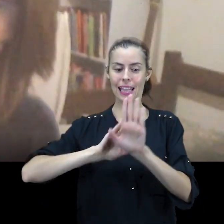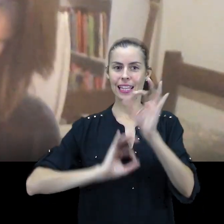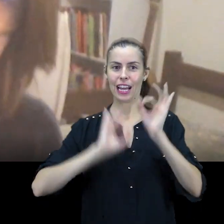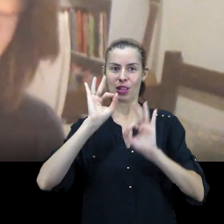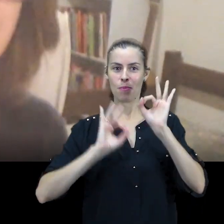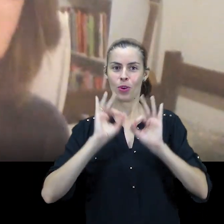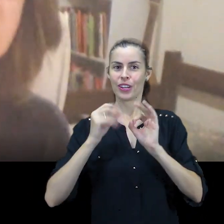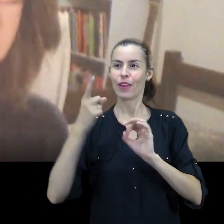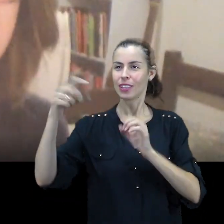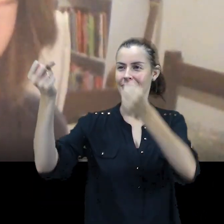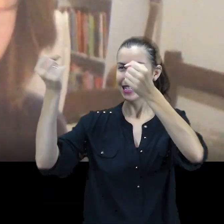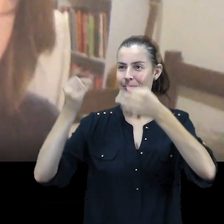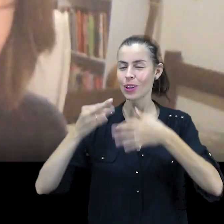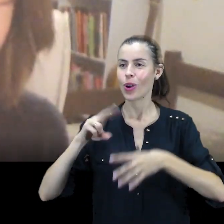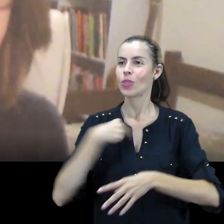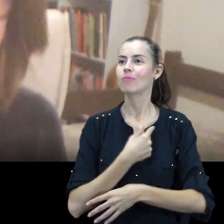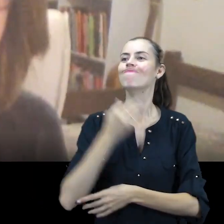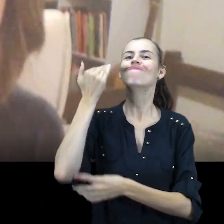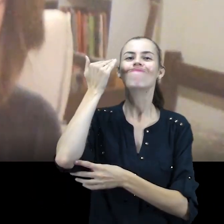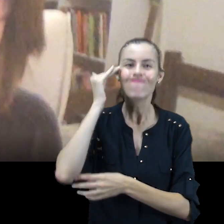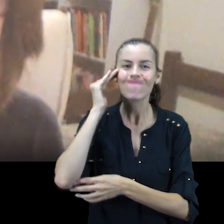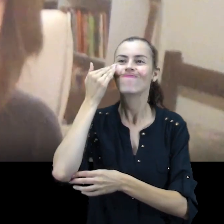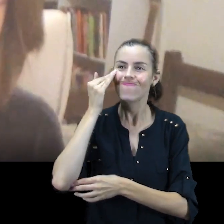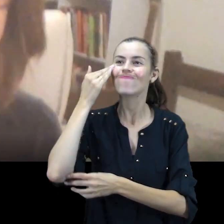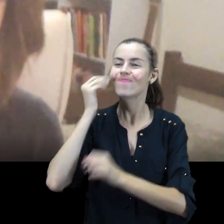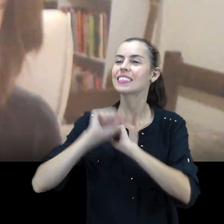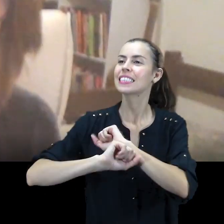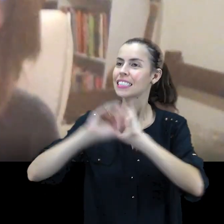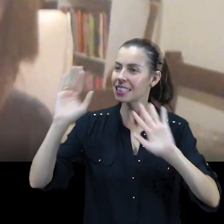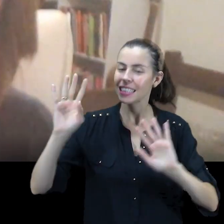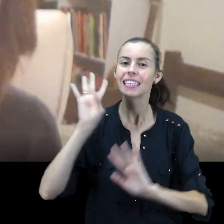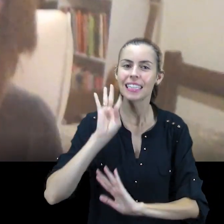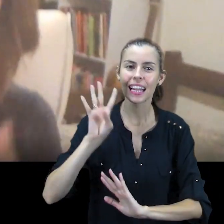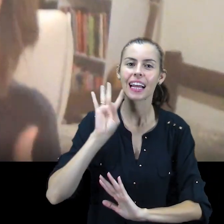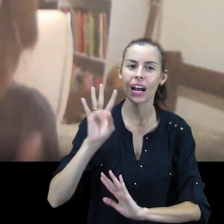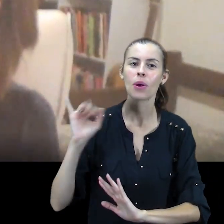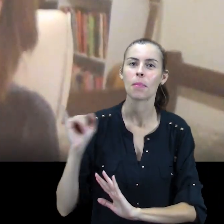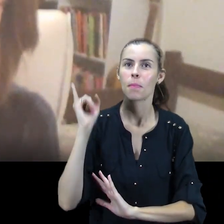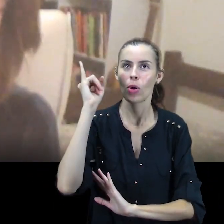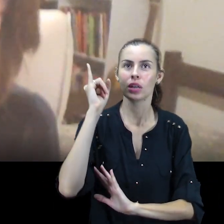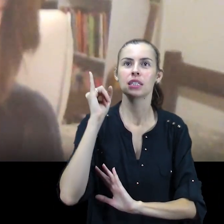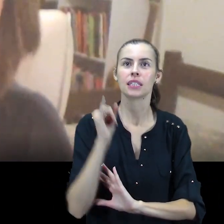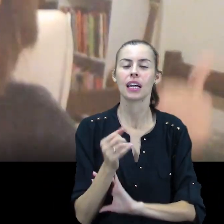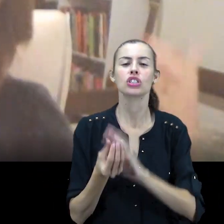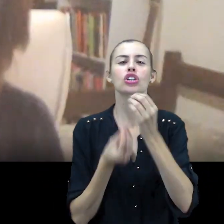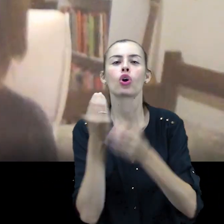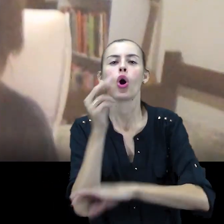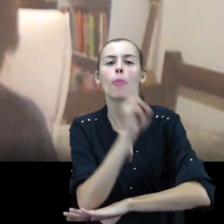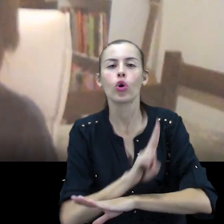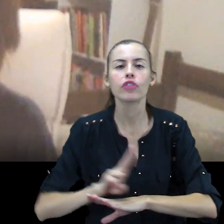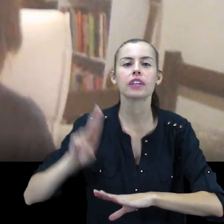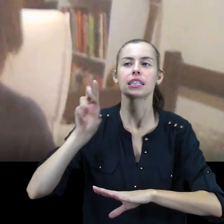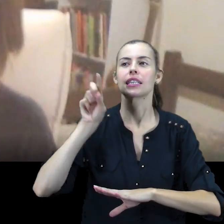você aponta. Como que a Universidade Federal da Bahia se sensibilizou para que de fato isso acontecesse? Tem